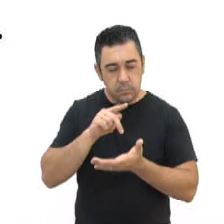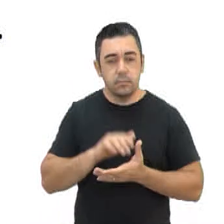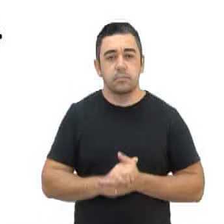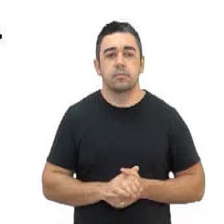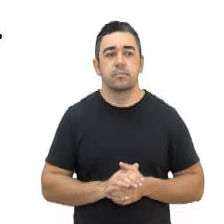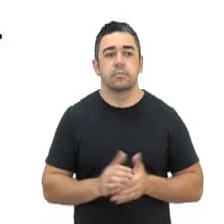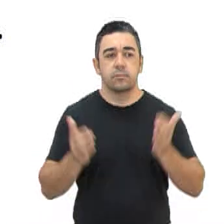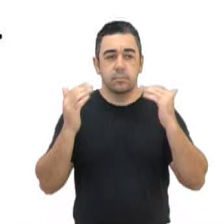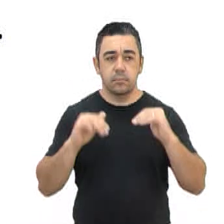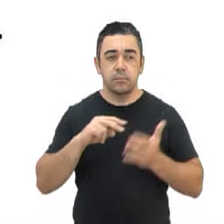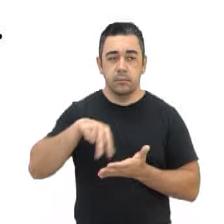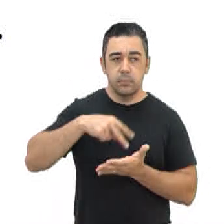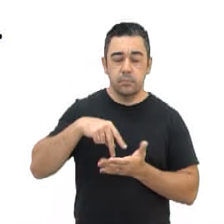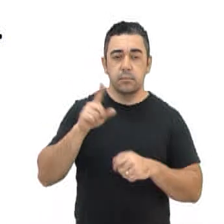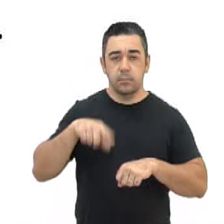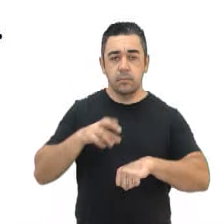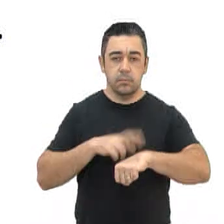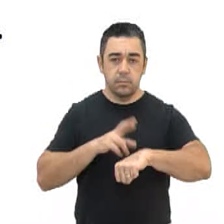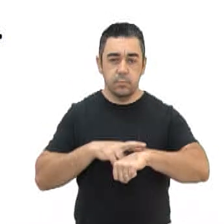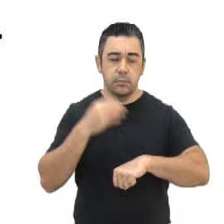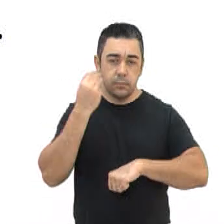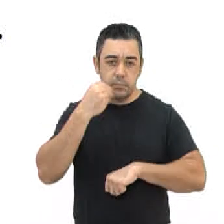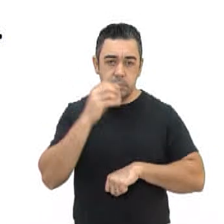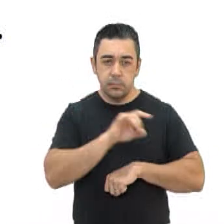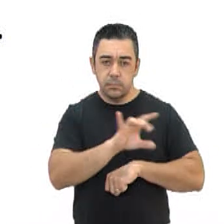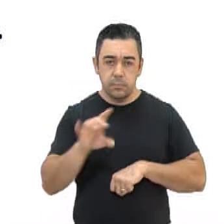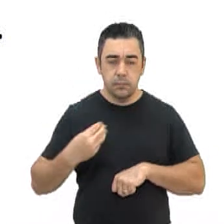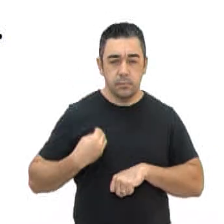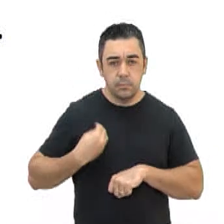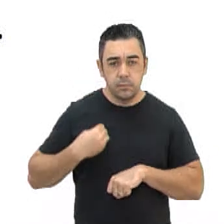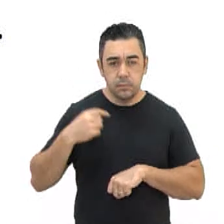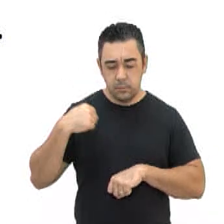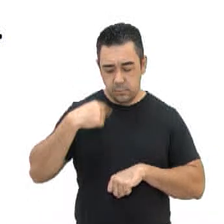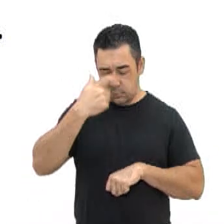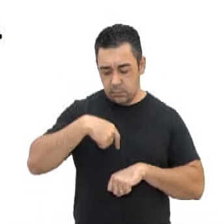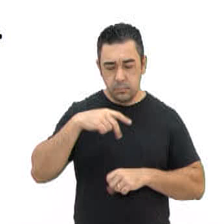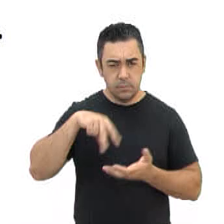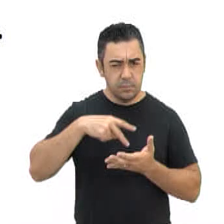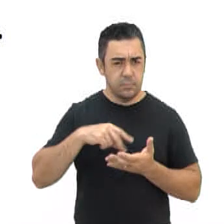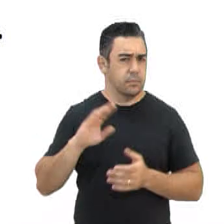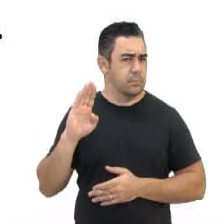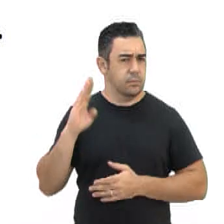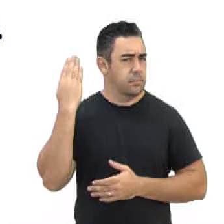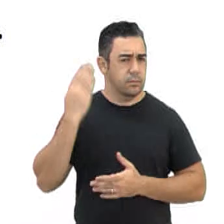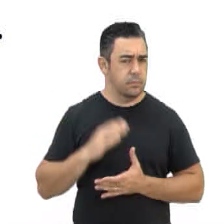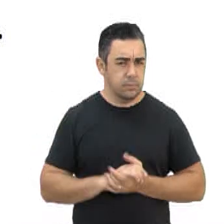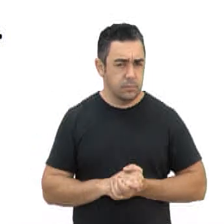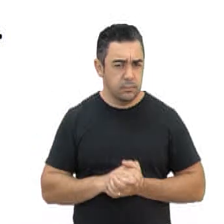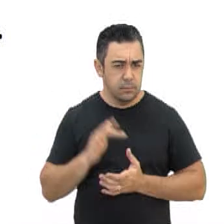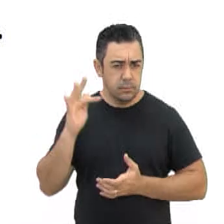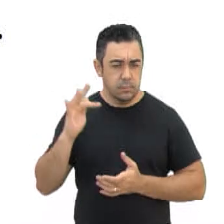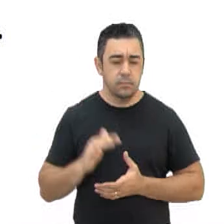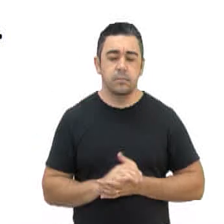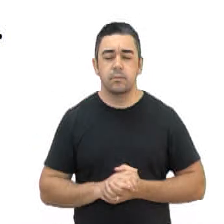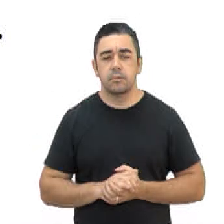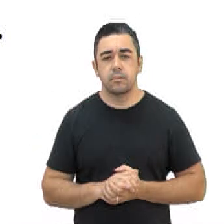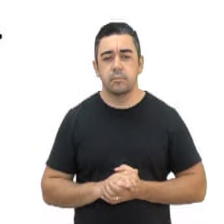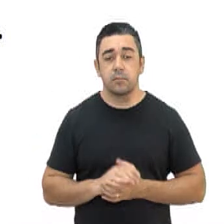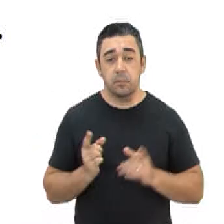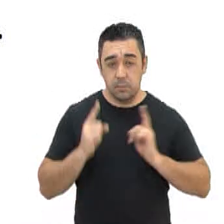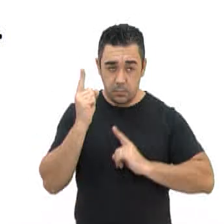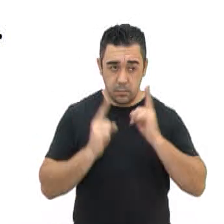de dançar reflete o ritmo e as experiências de vida de quem dança. É falso. Os gestos